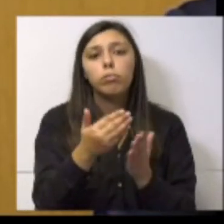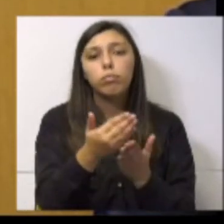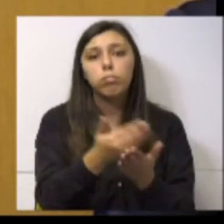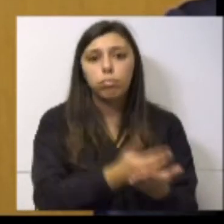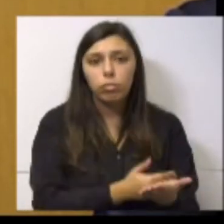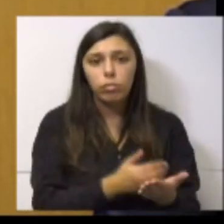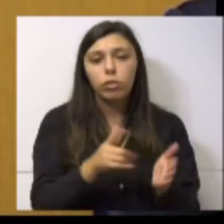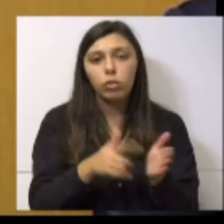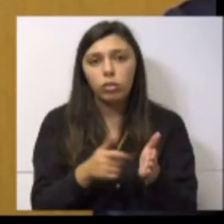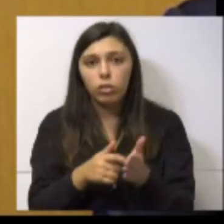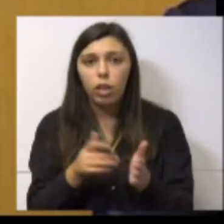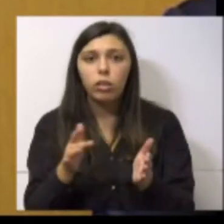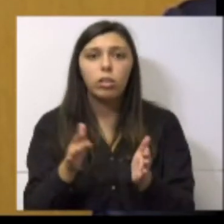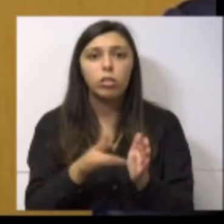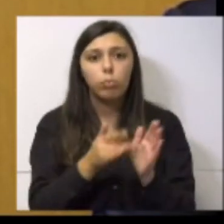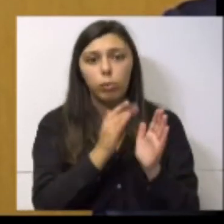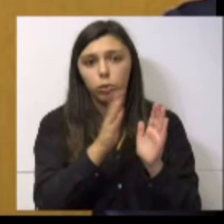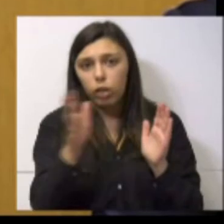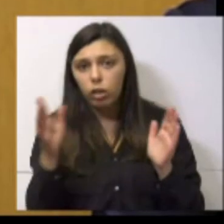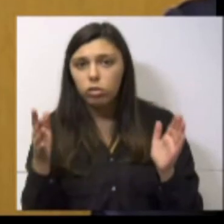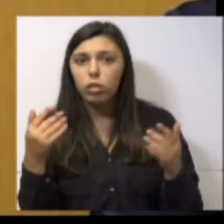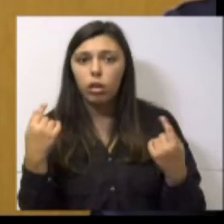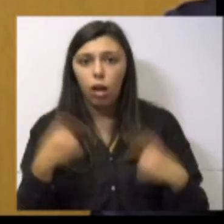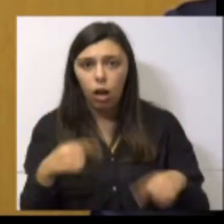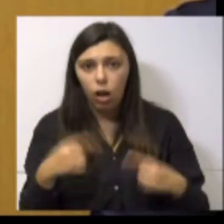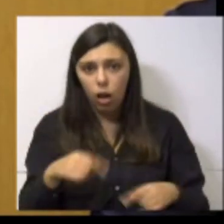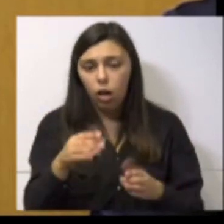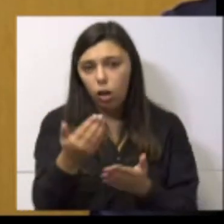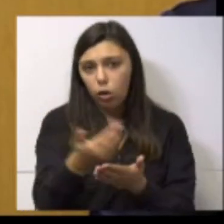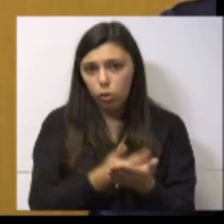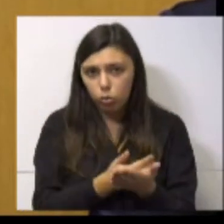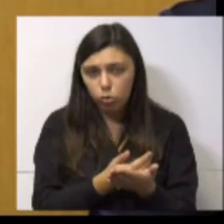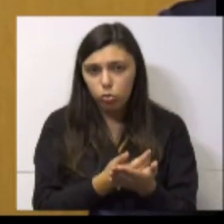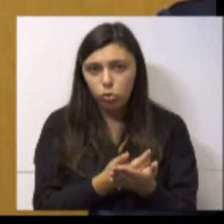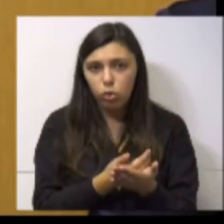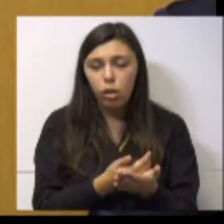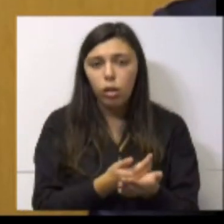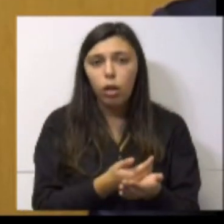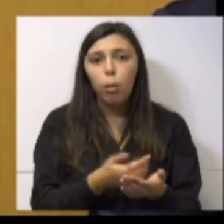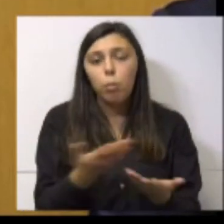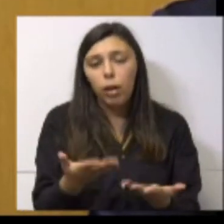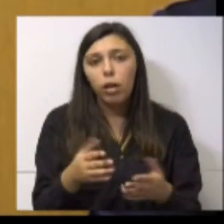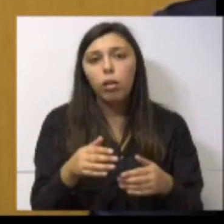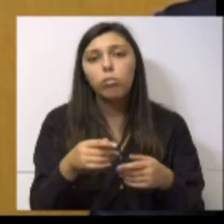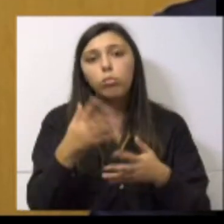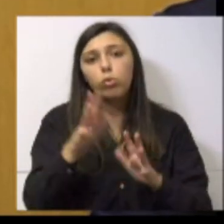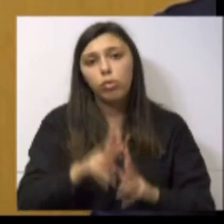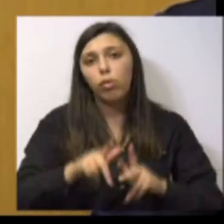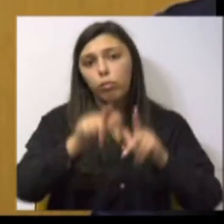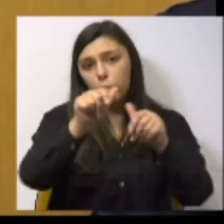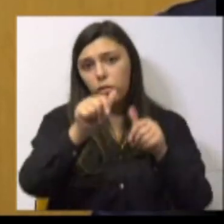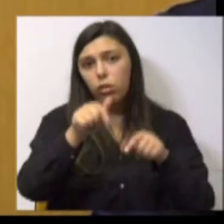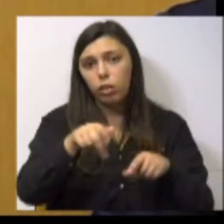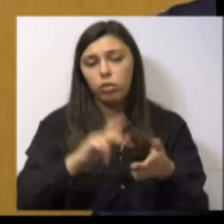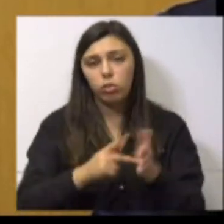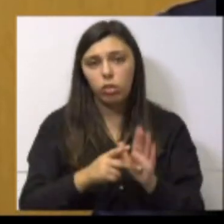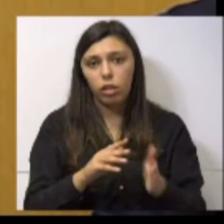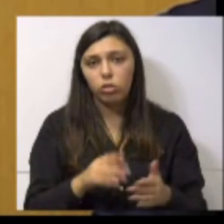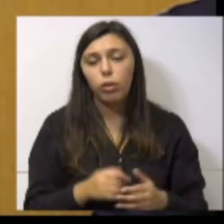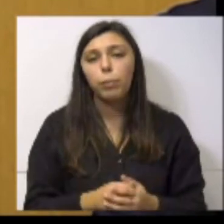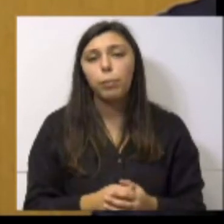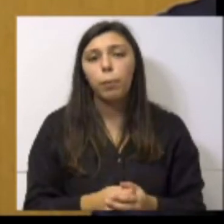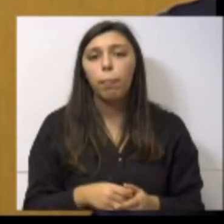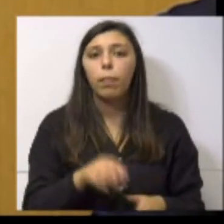as bibliotecas foram dotadas dos respectivos recursos para o desenvolvimento desta estratégia. Senhor Secretário, a